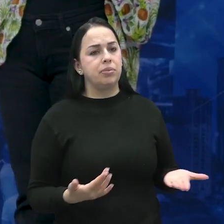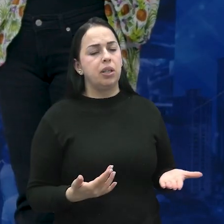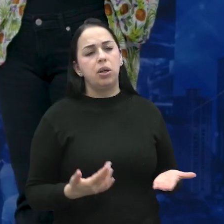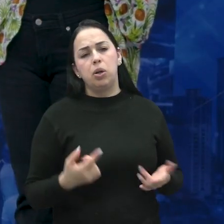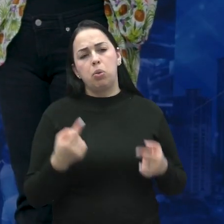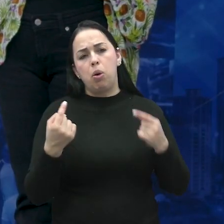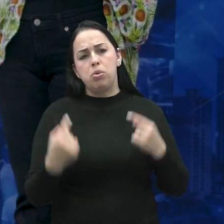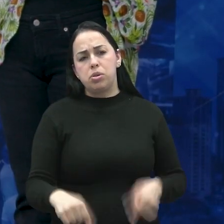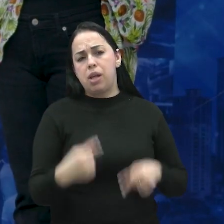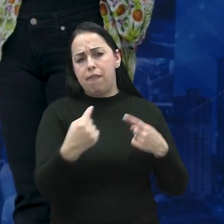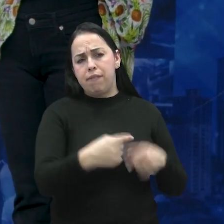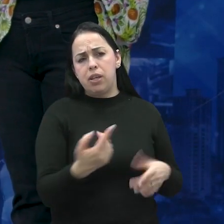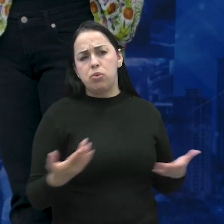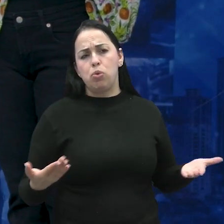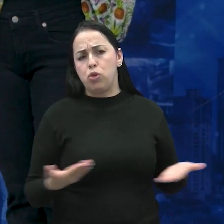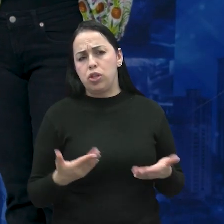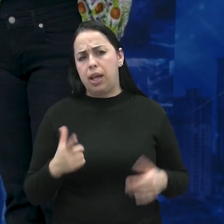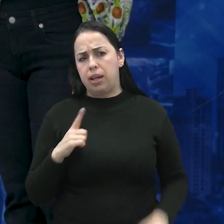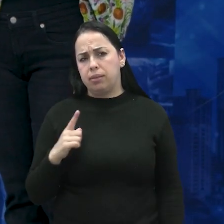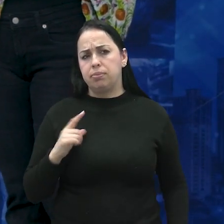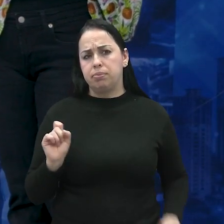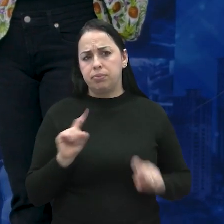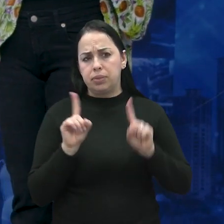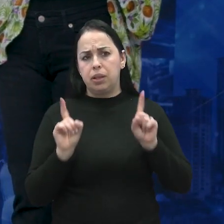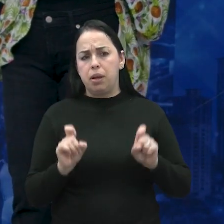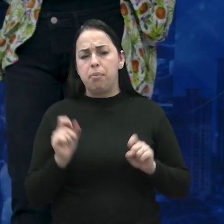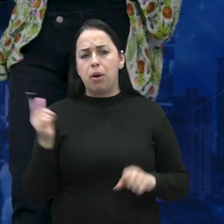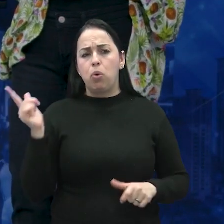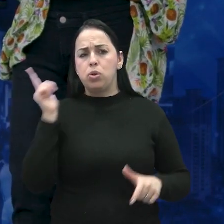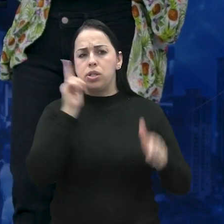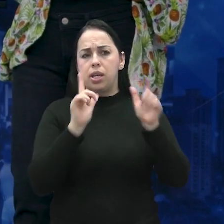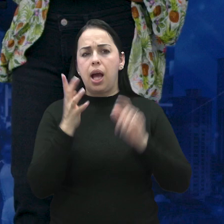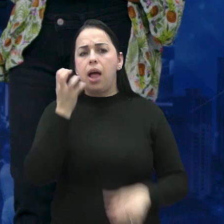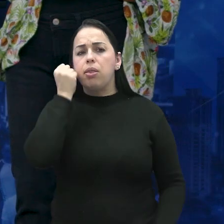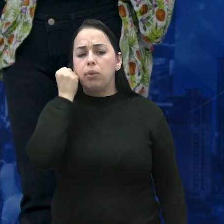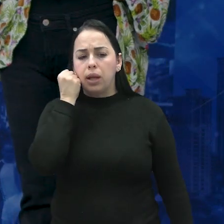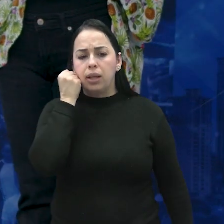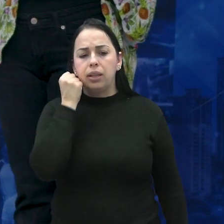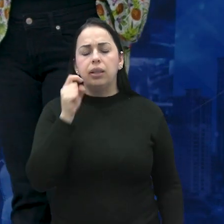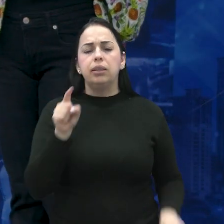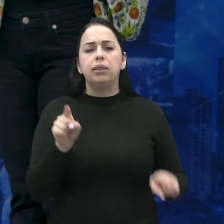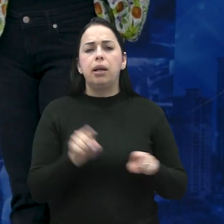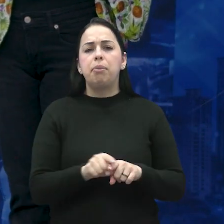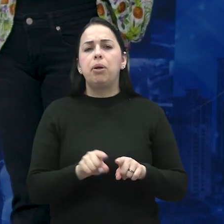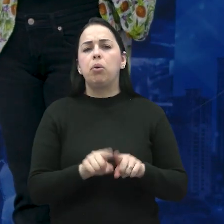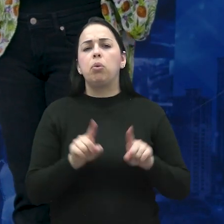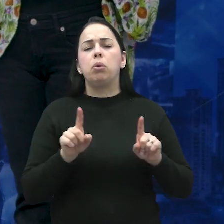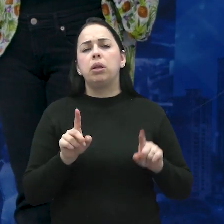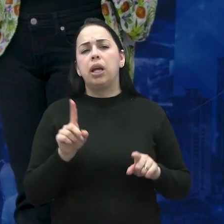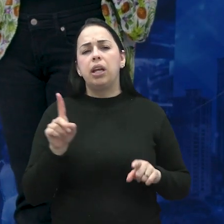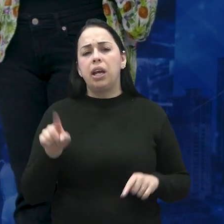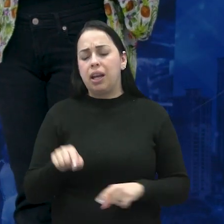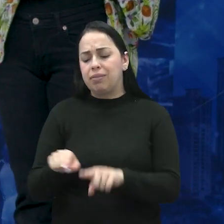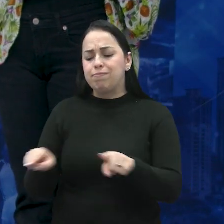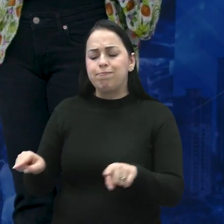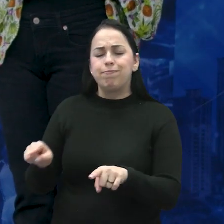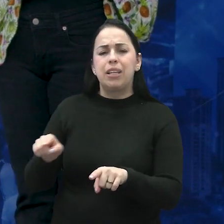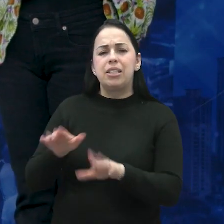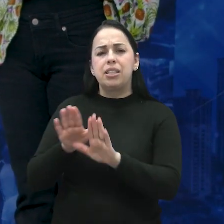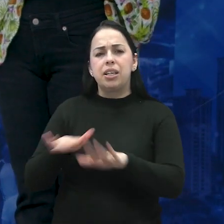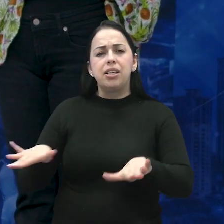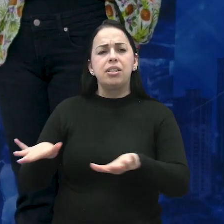são os desafios que existem atualmente, para poder se adotar uma criança? E as dificuldades também dessas